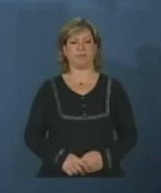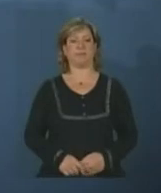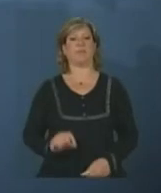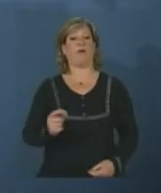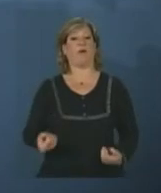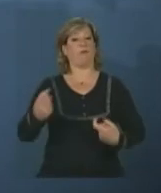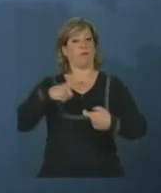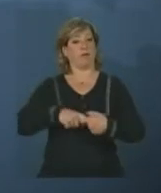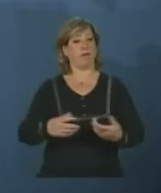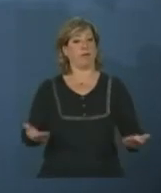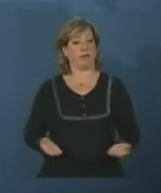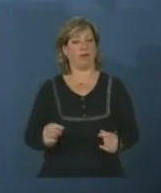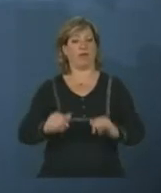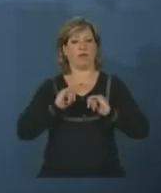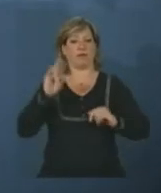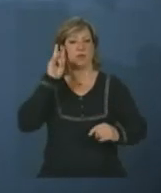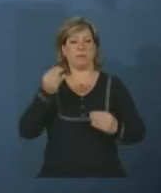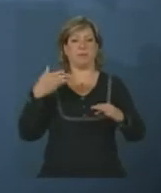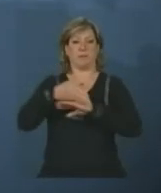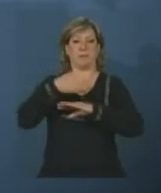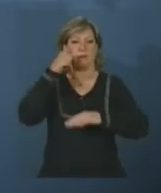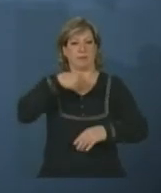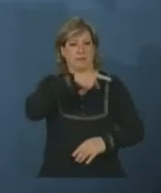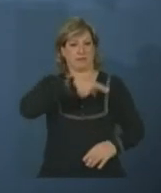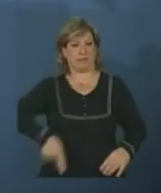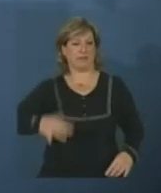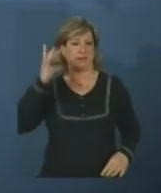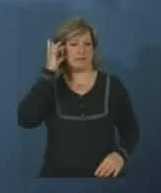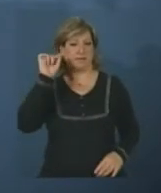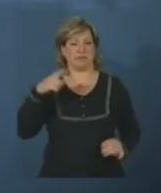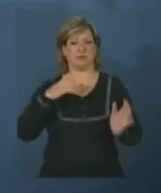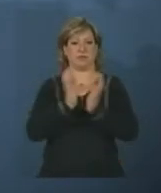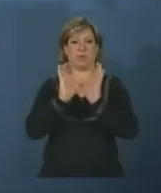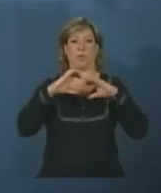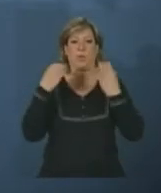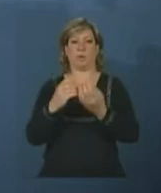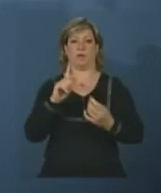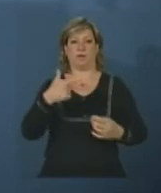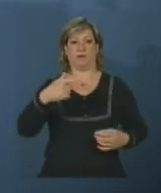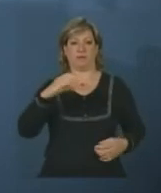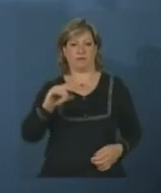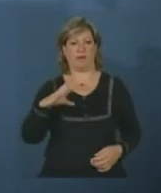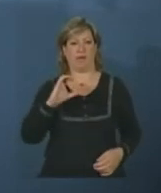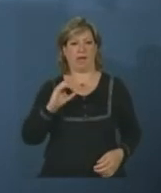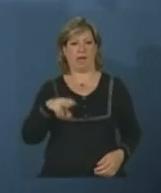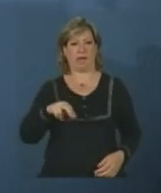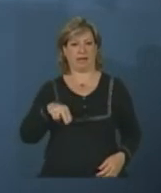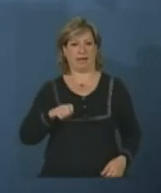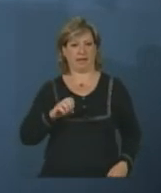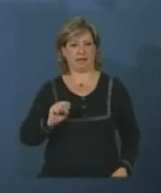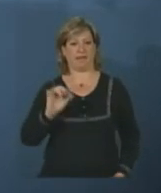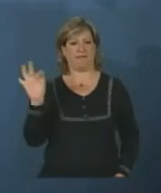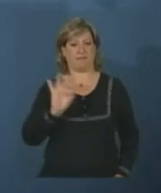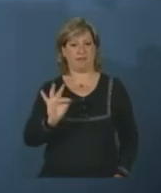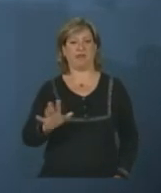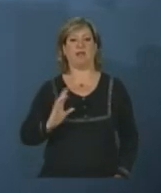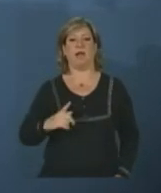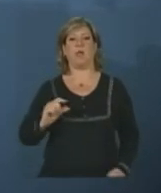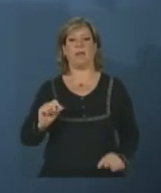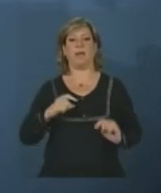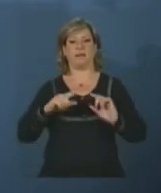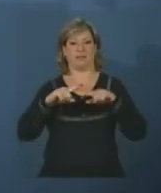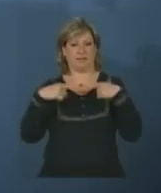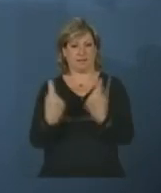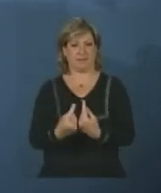e voltamos a falar sobre a participação da presidenta Dilma Rousseff na Cúpula do G20 em Cannes na França já foram duas reuniões